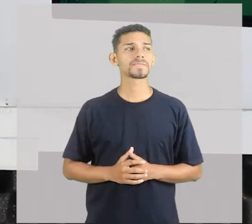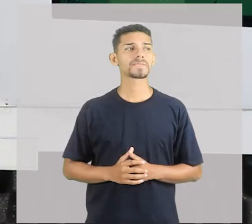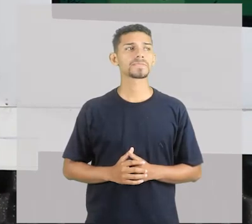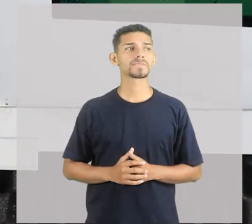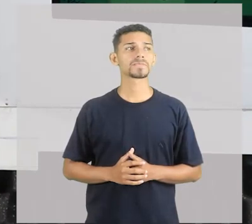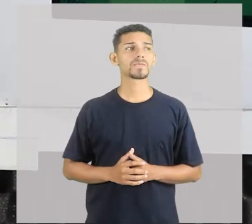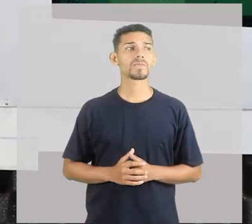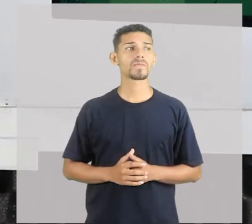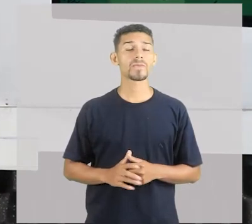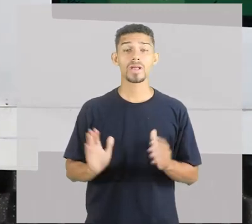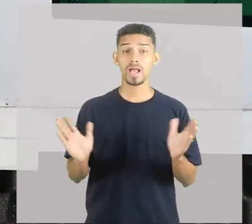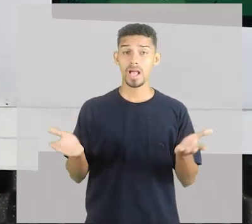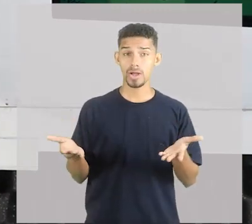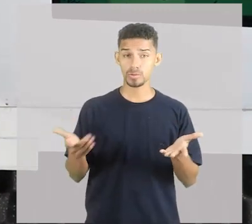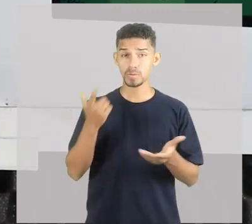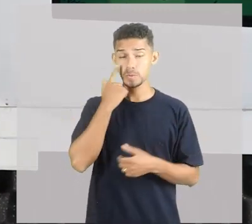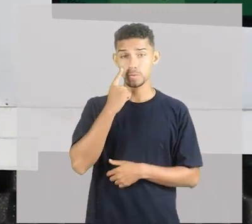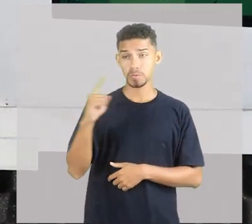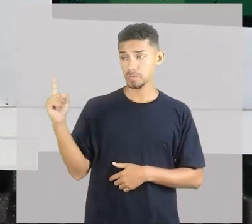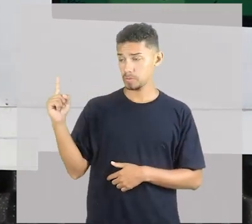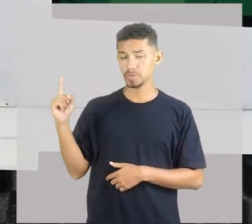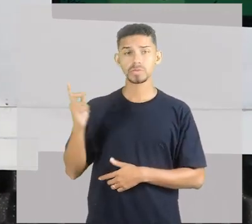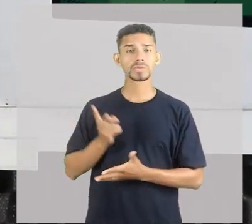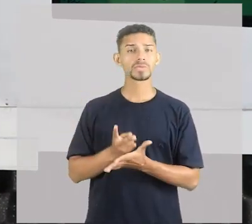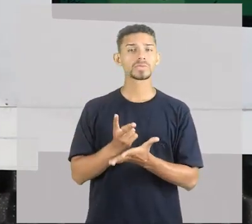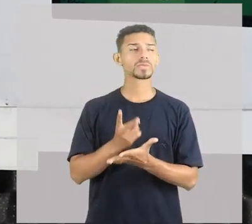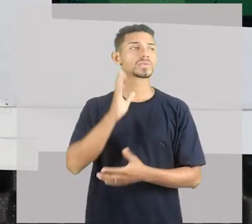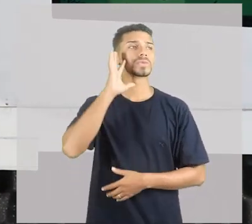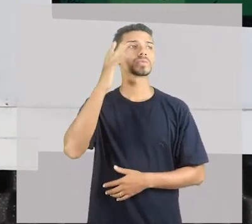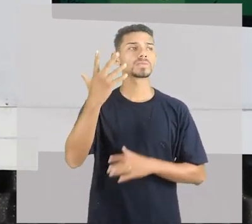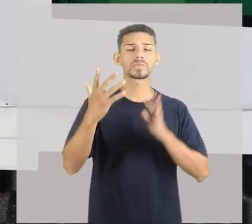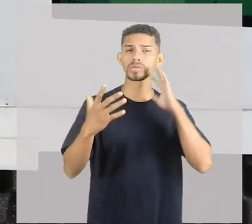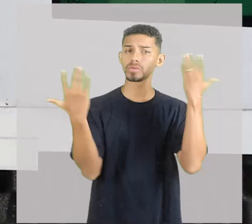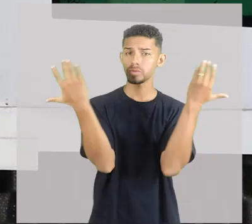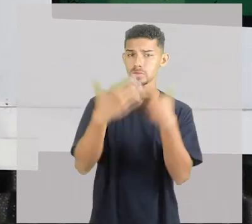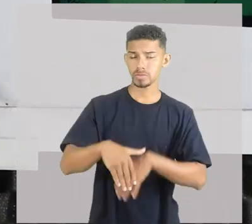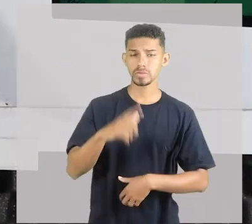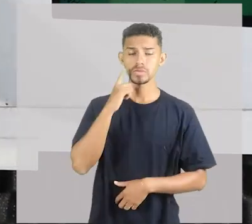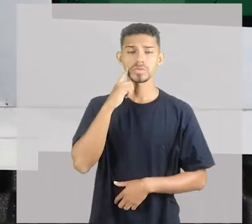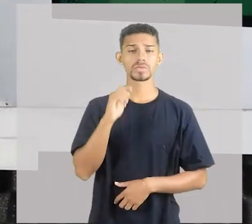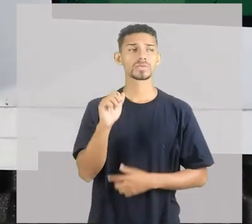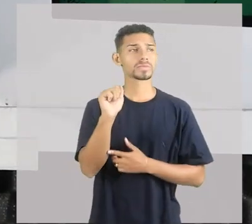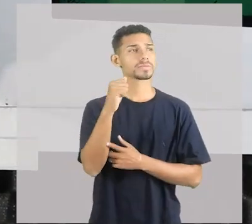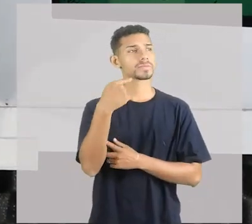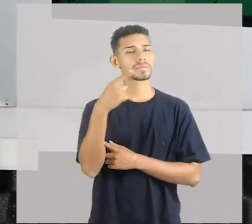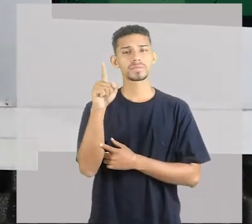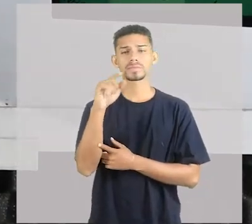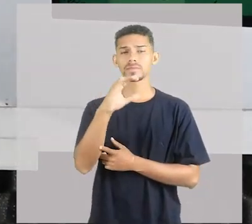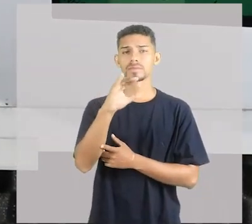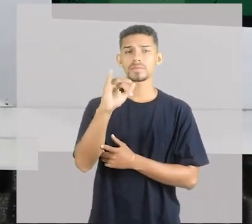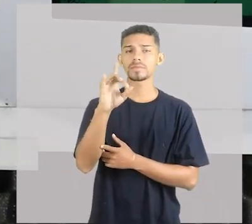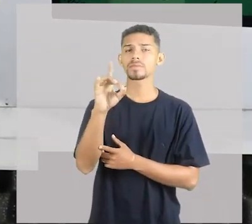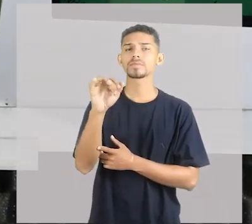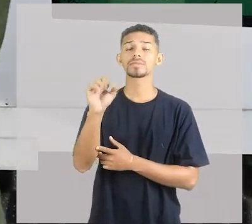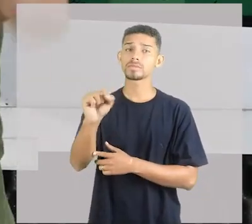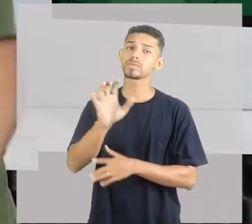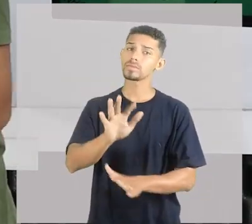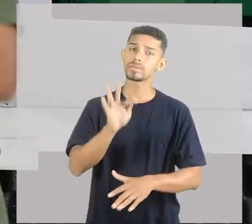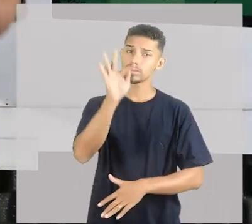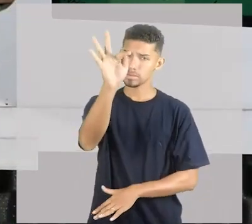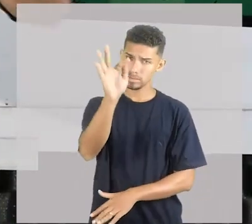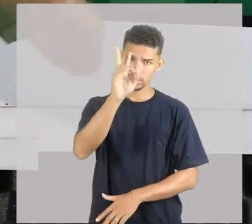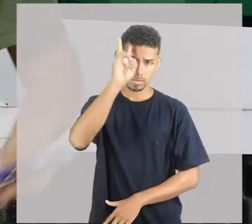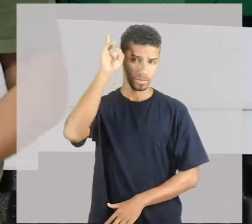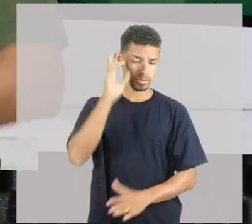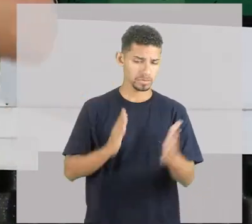E agora, uma função que cai muito, tá, gente? É muito comum as provas exigirem quando você estiver fazendo vestibular. Se Deus quiser, você vai passar